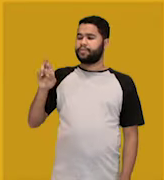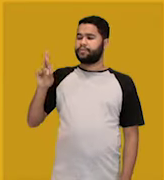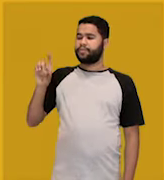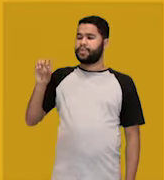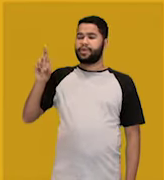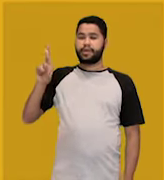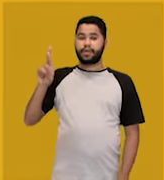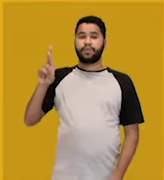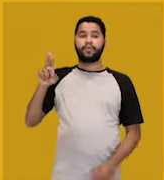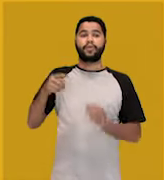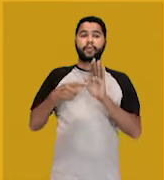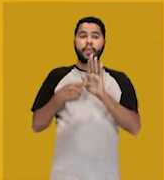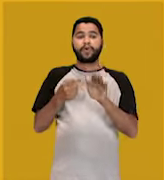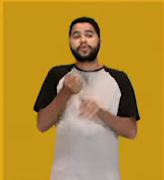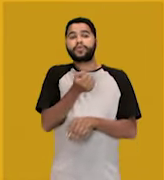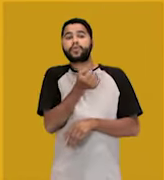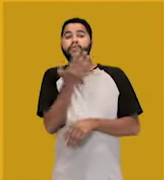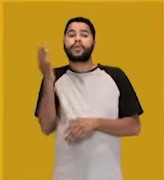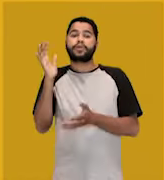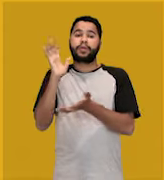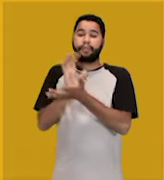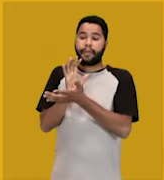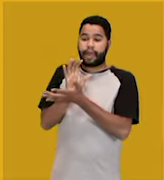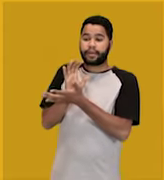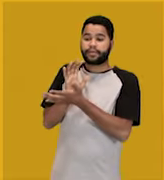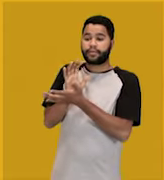em quantas partes do inteiro